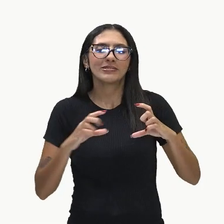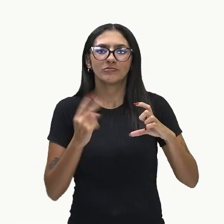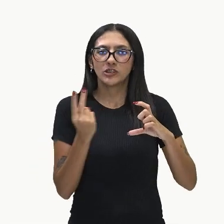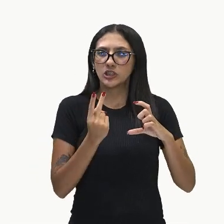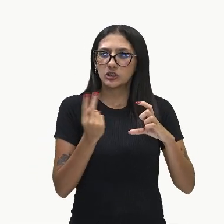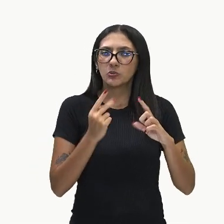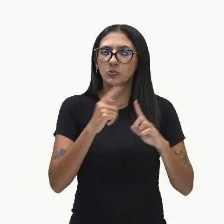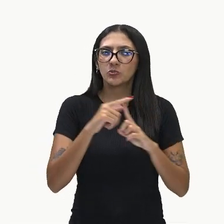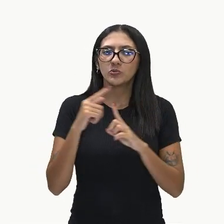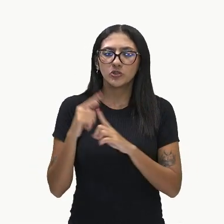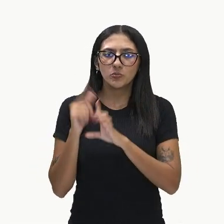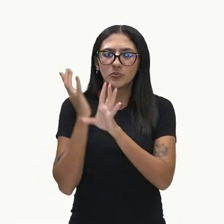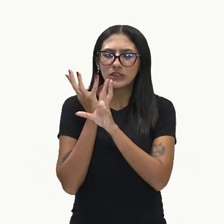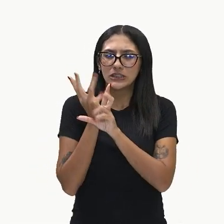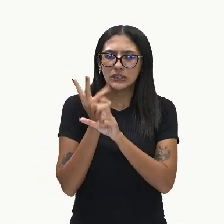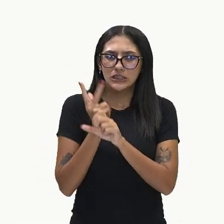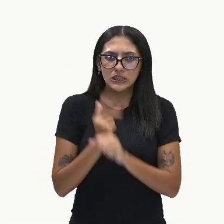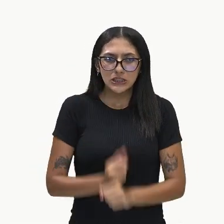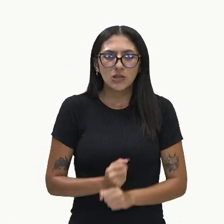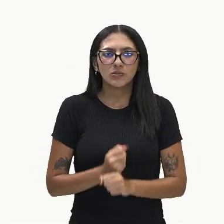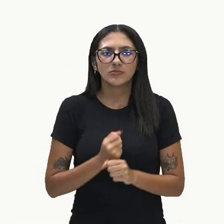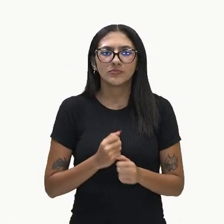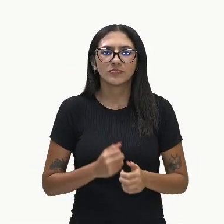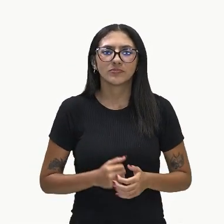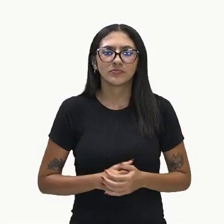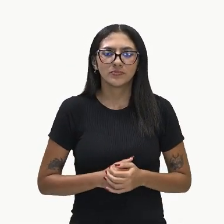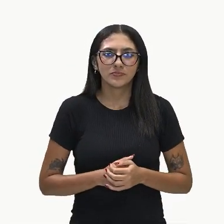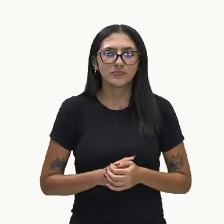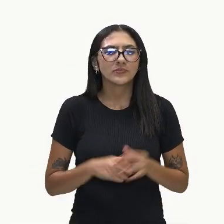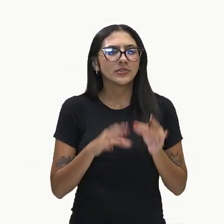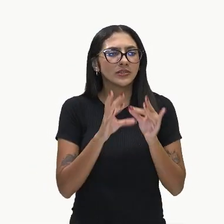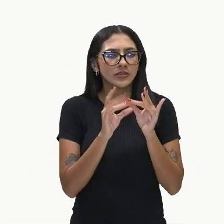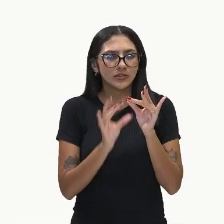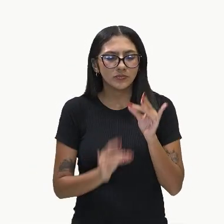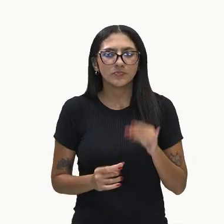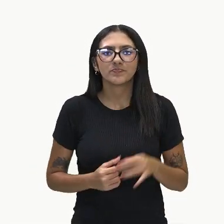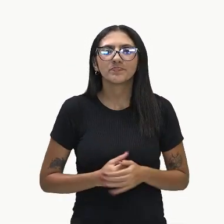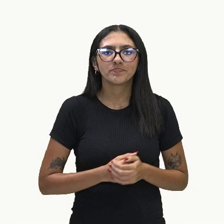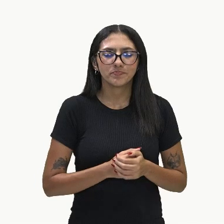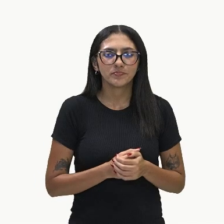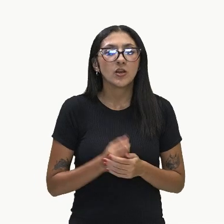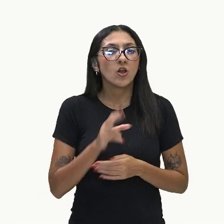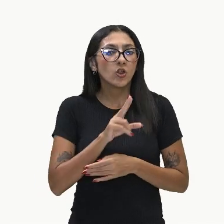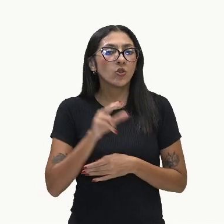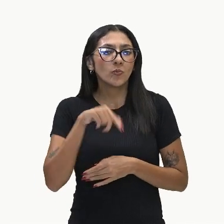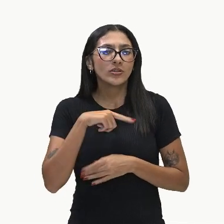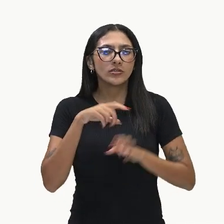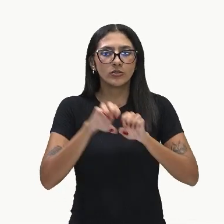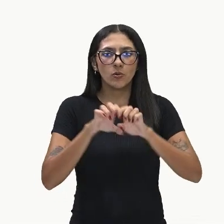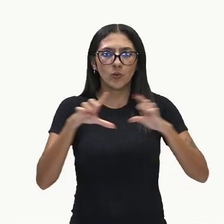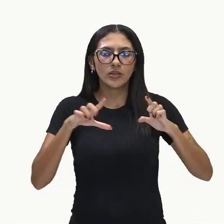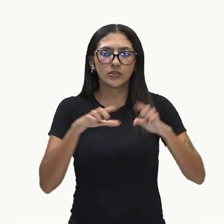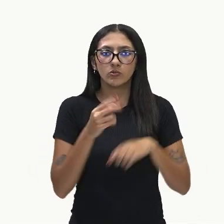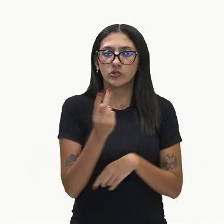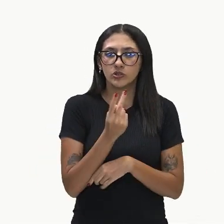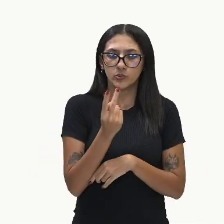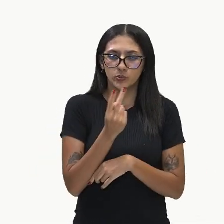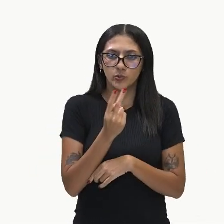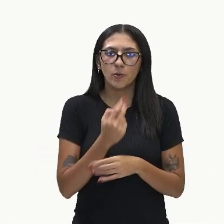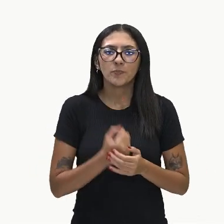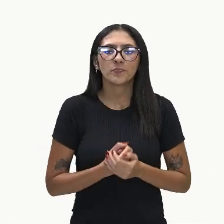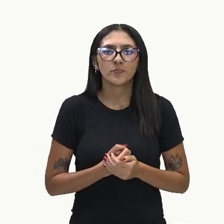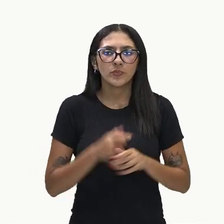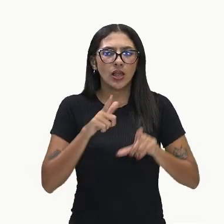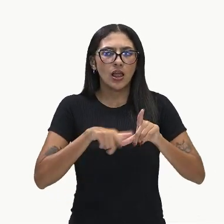grau. Nossa equação do segundo grau, definição, denomina-se equação do segundo grau na incógnita x,